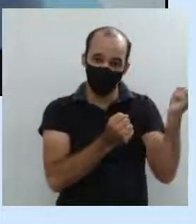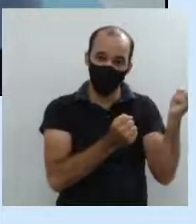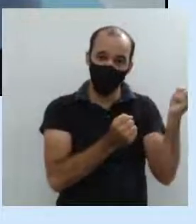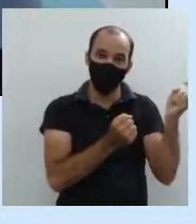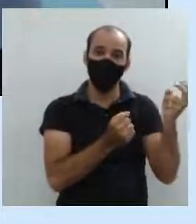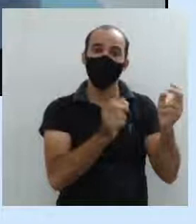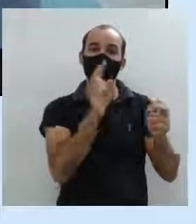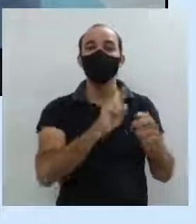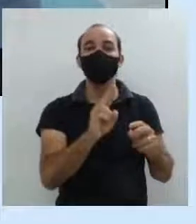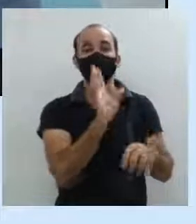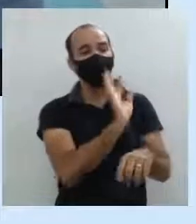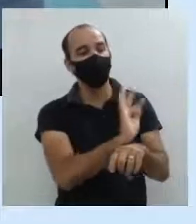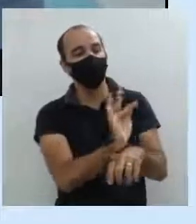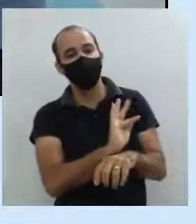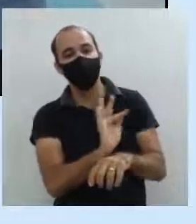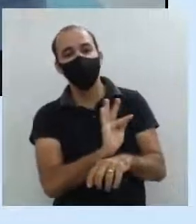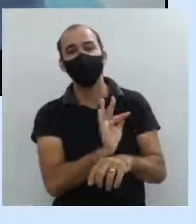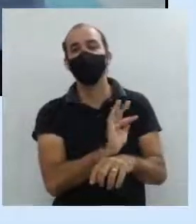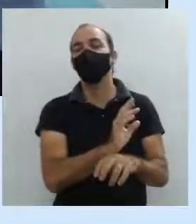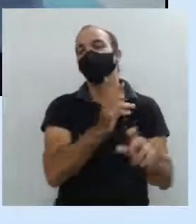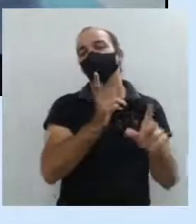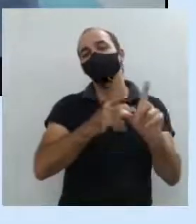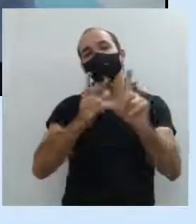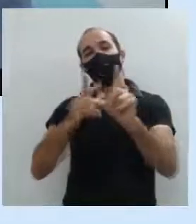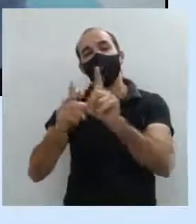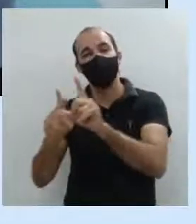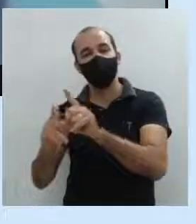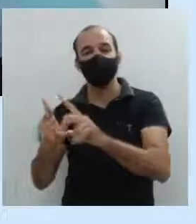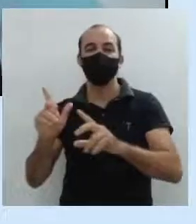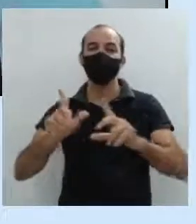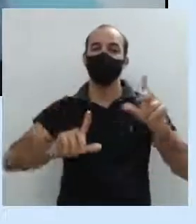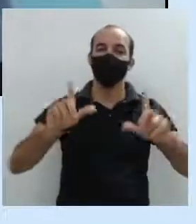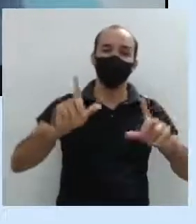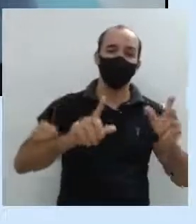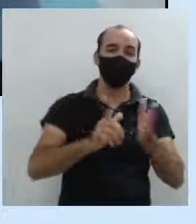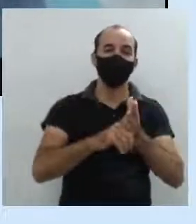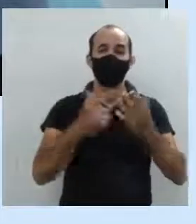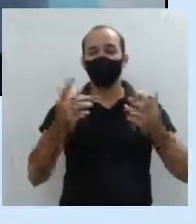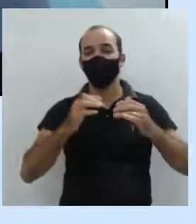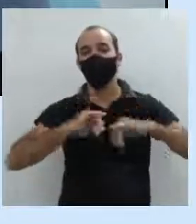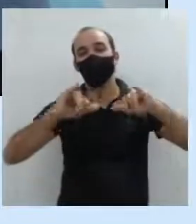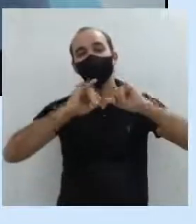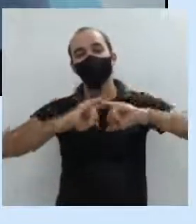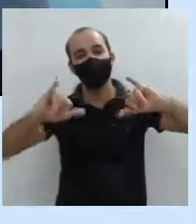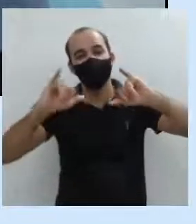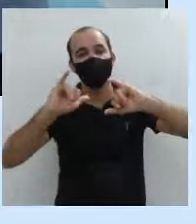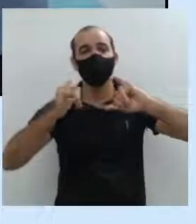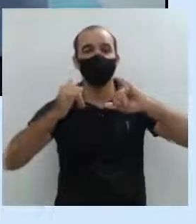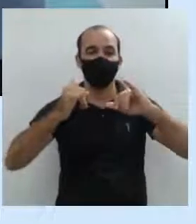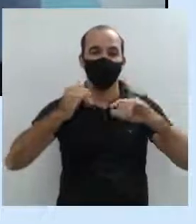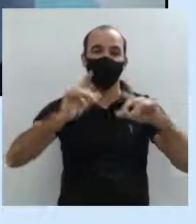filmes, através de séries, através de propagandas, para levar o ser humano a